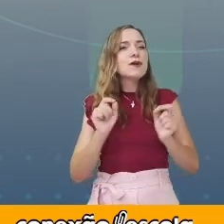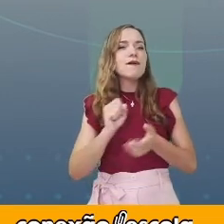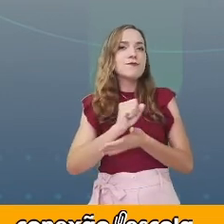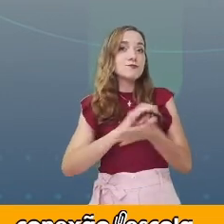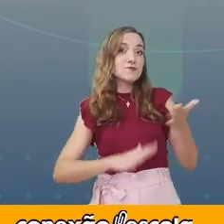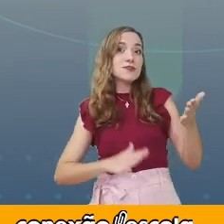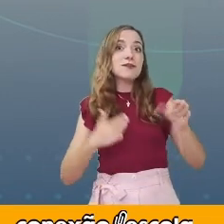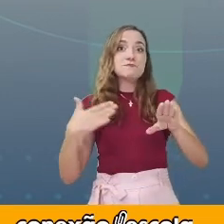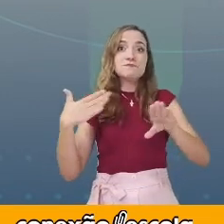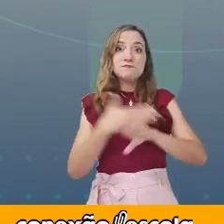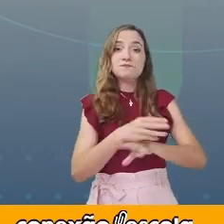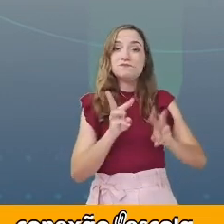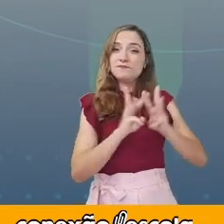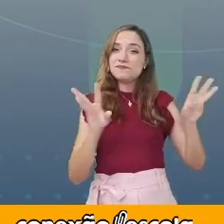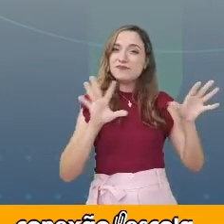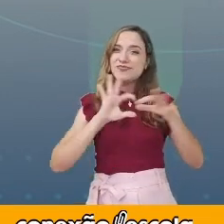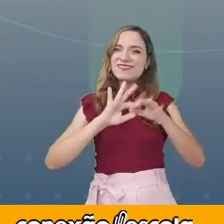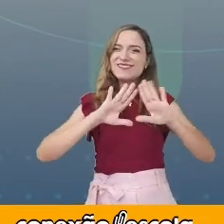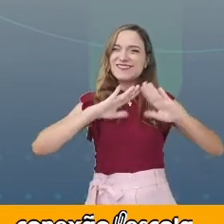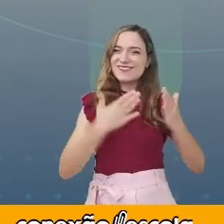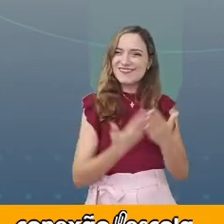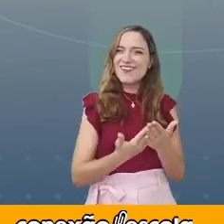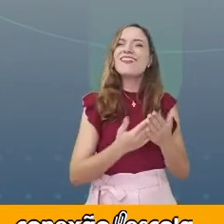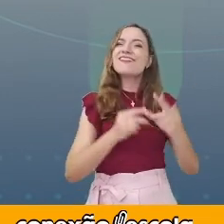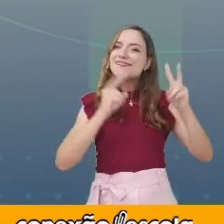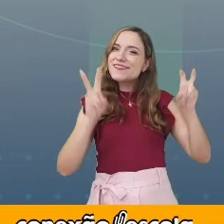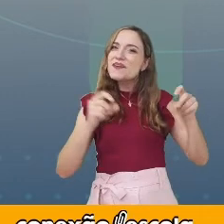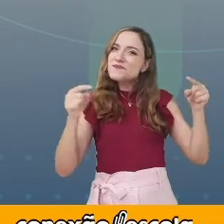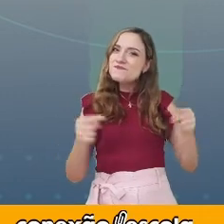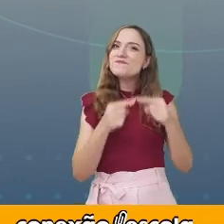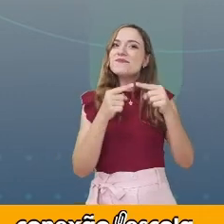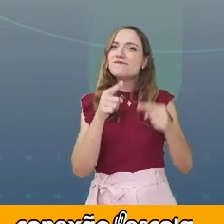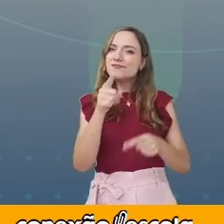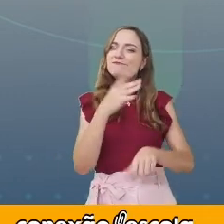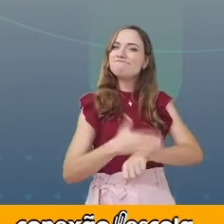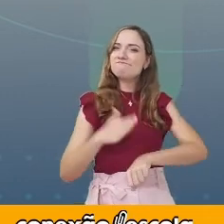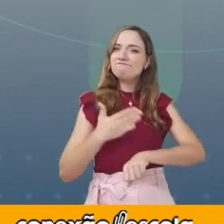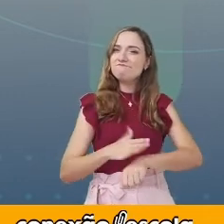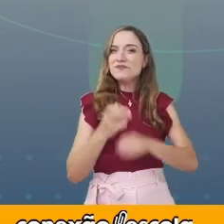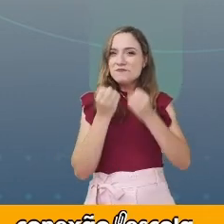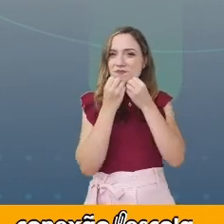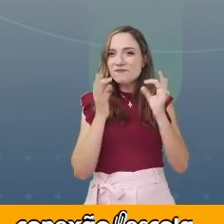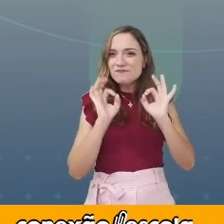Conexão Escola sobre esse tema? Treinar, não é verdade? Pois